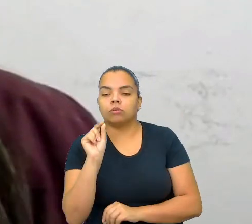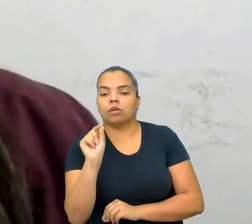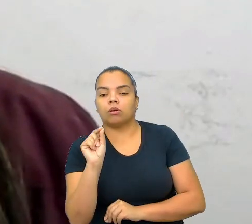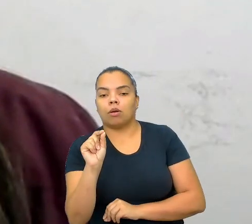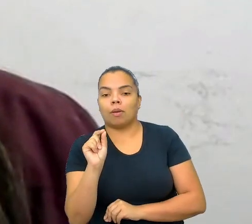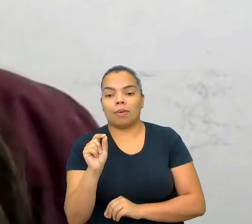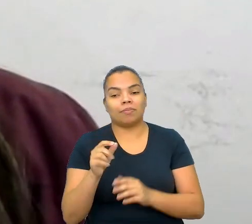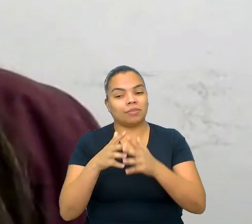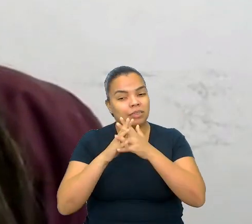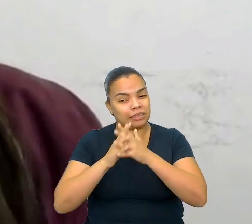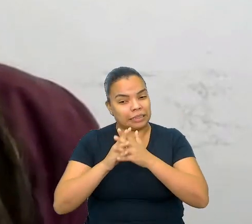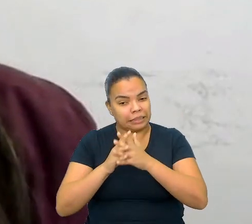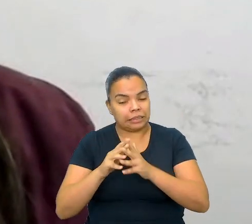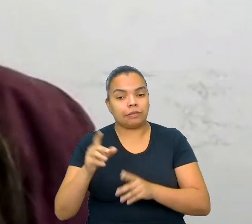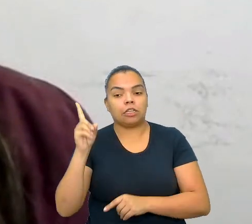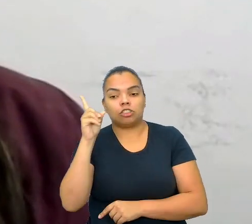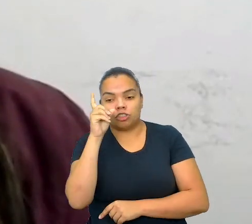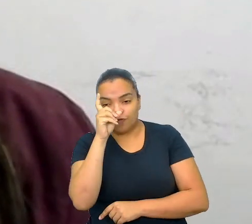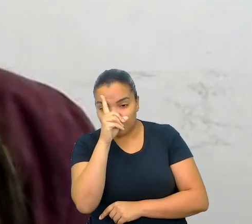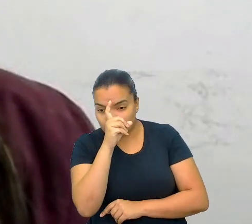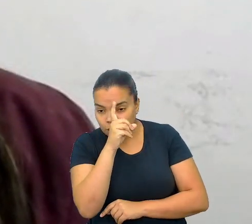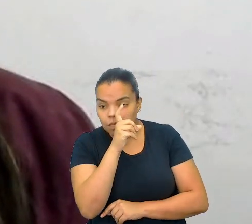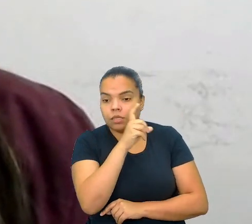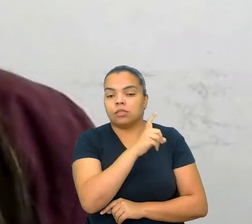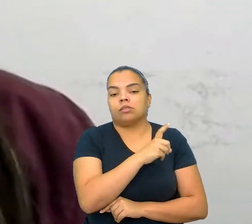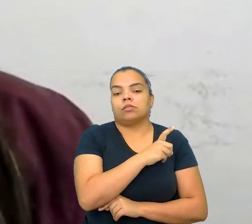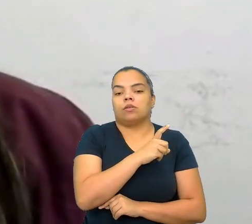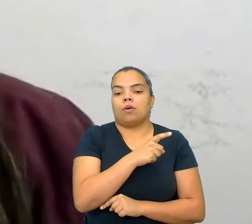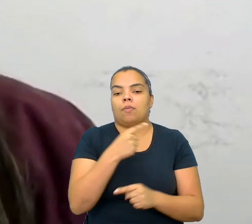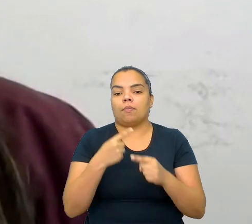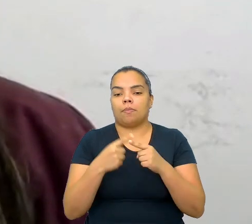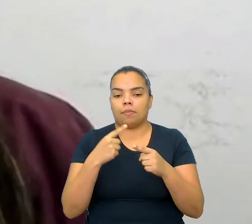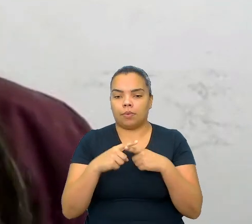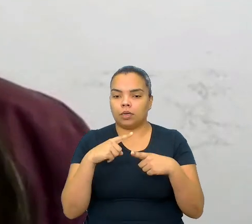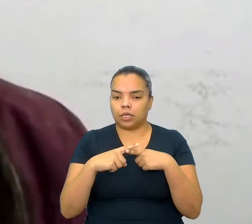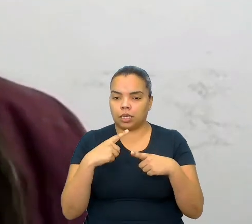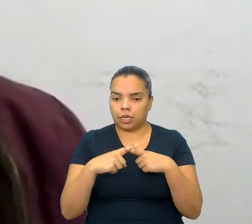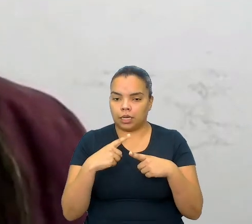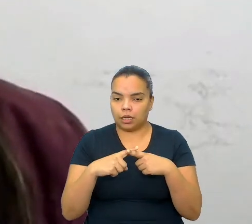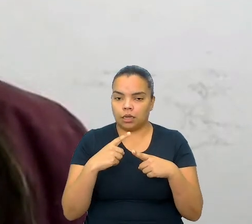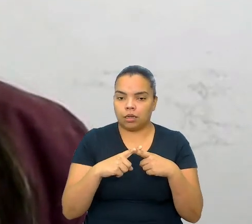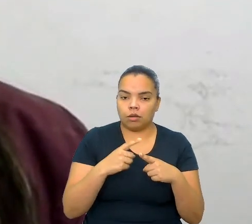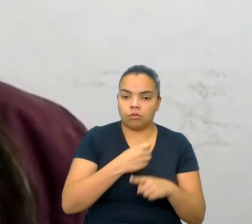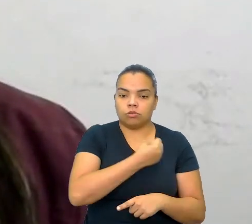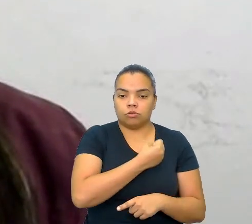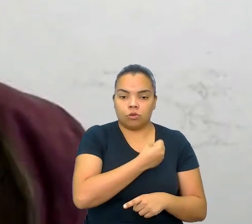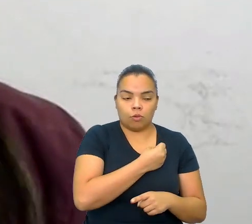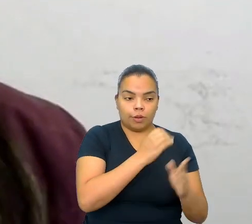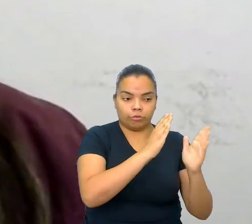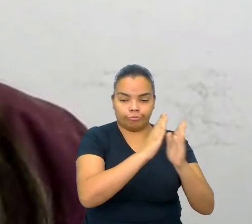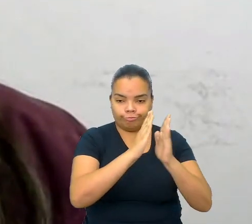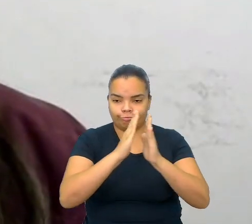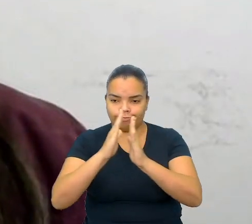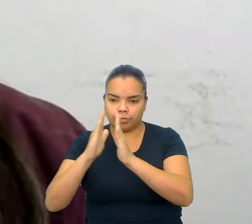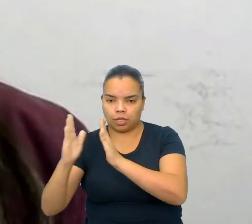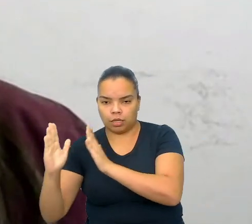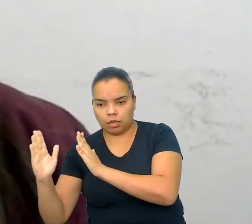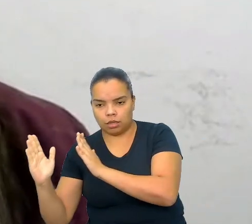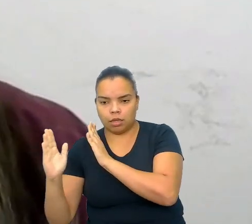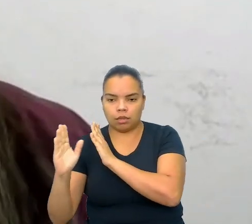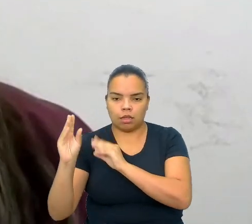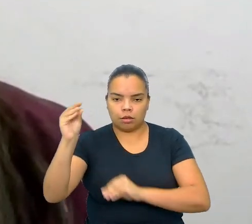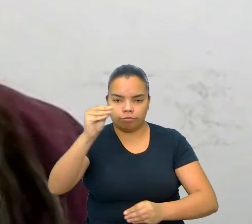né? Porque os algarismos, eles, ao serem colocados em posições ali diferentes,